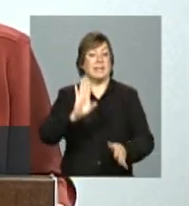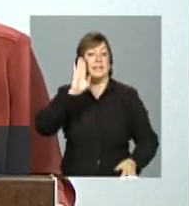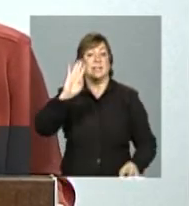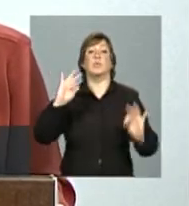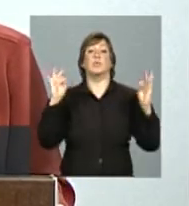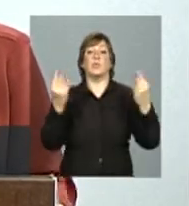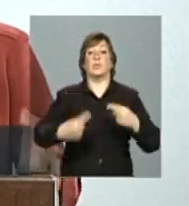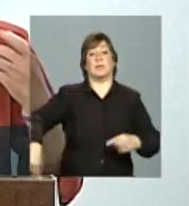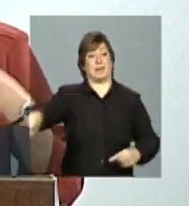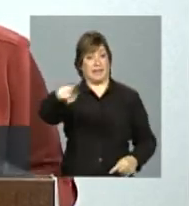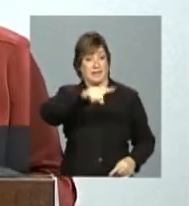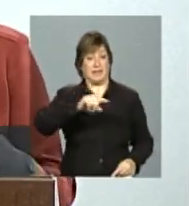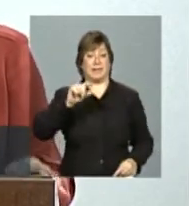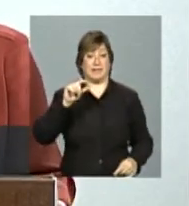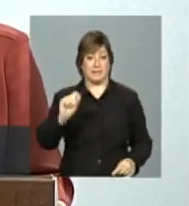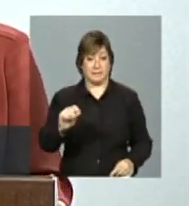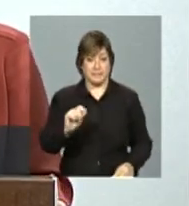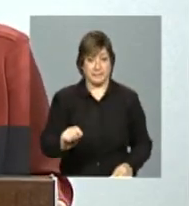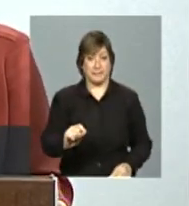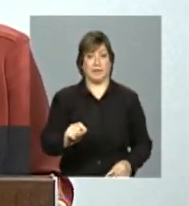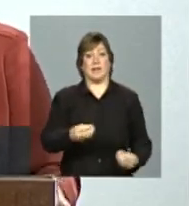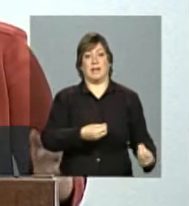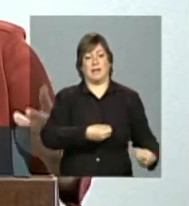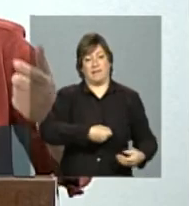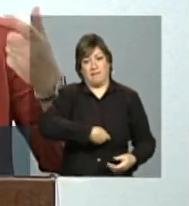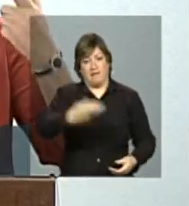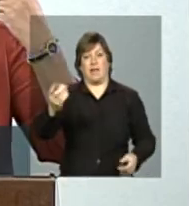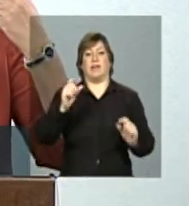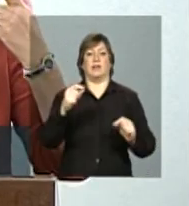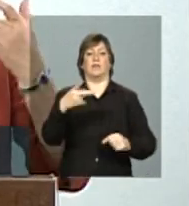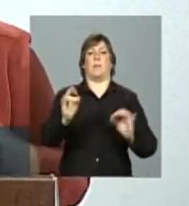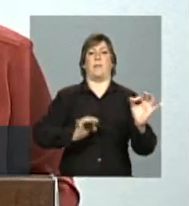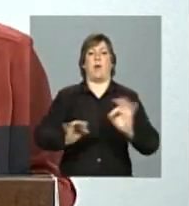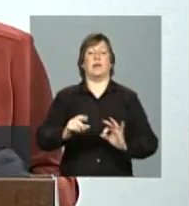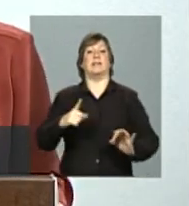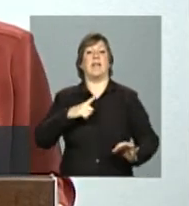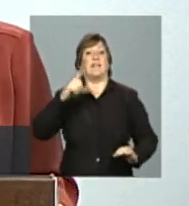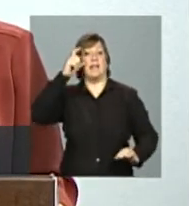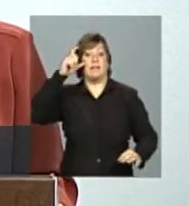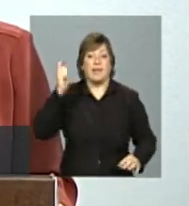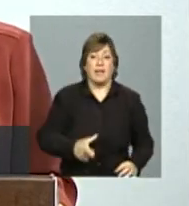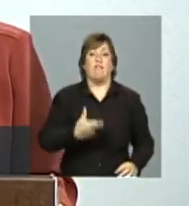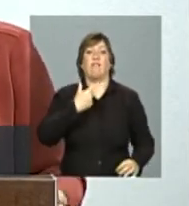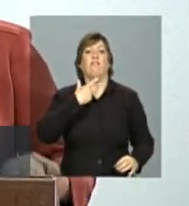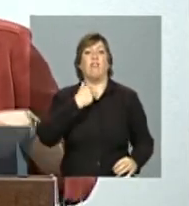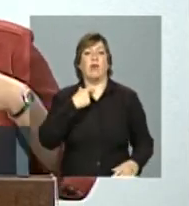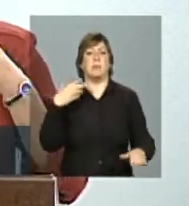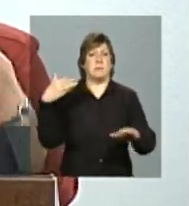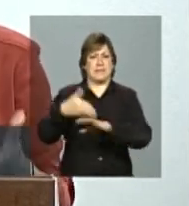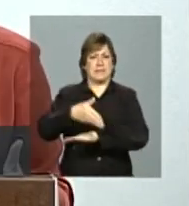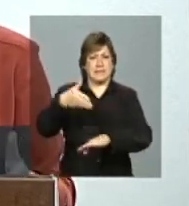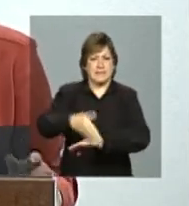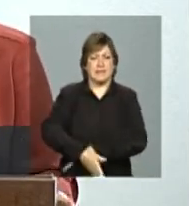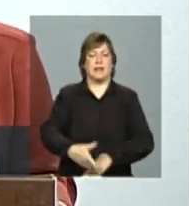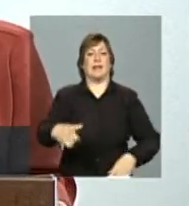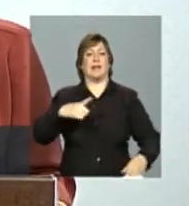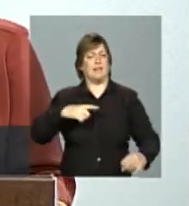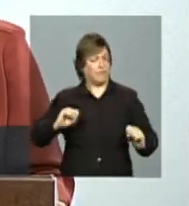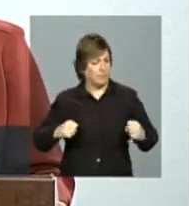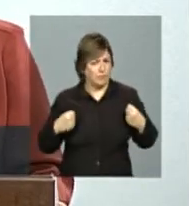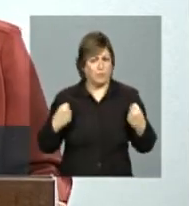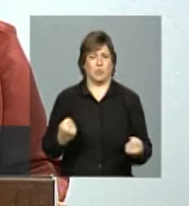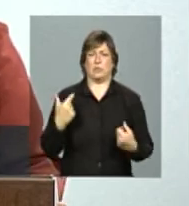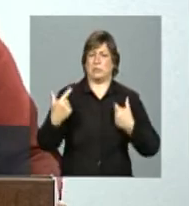todos aqueles que enviaram seus projetos que tiveram interesse de participar que se empenharam